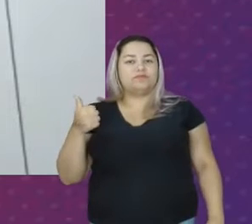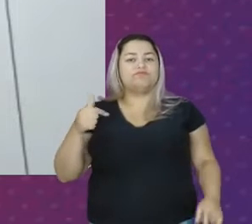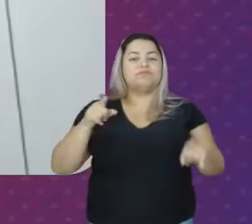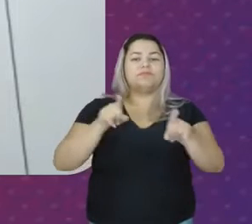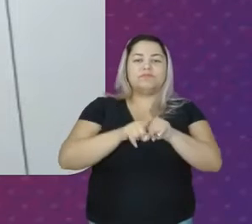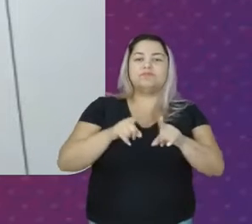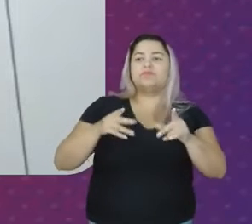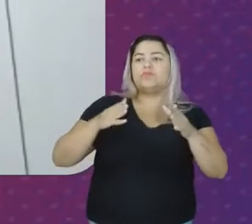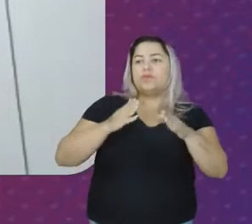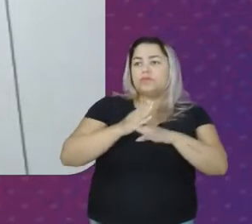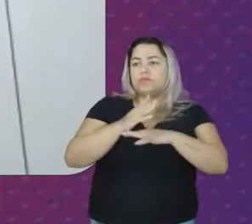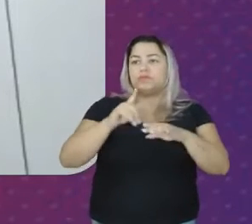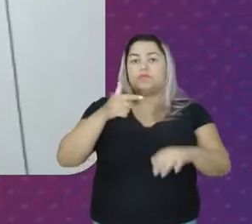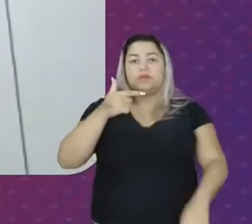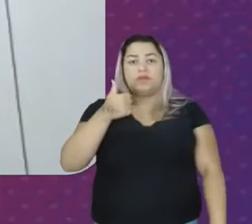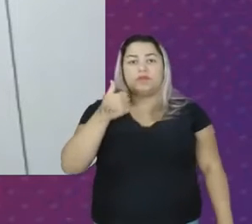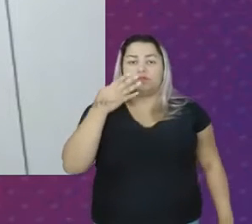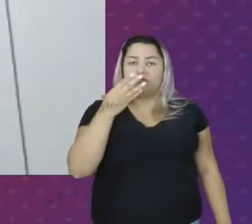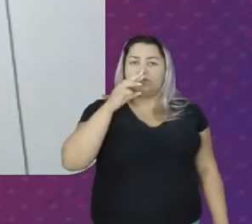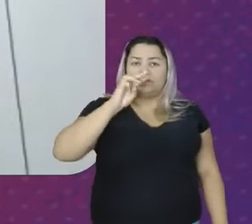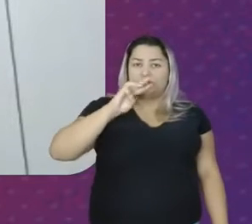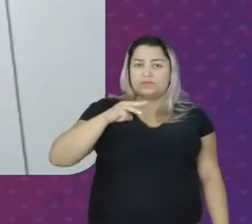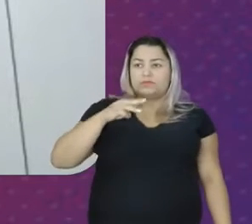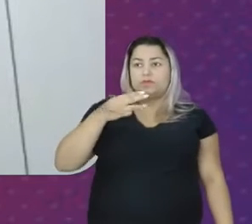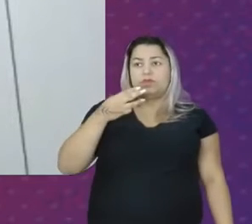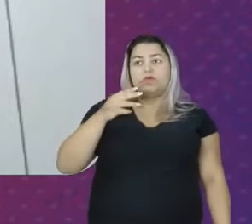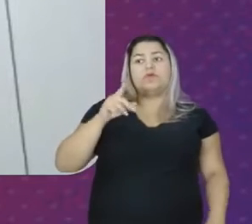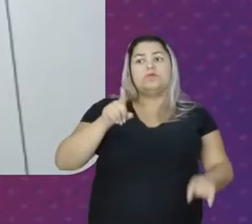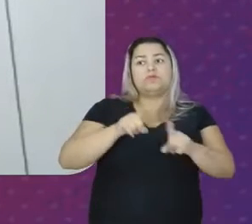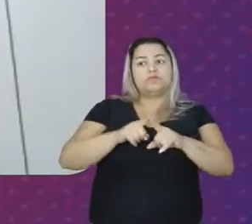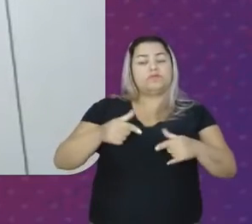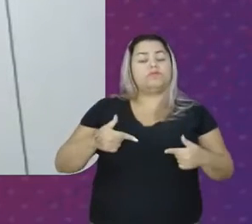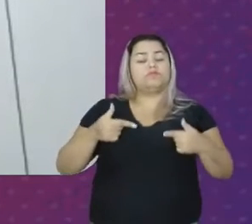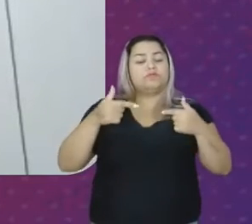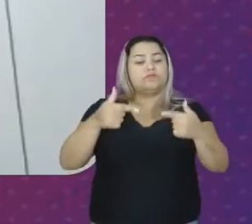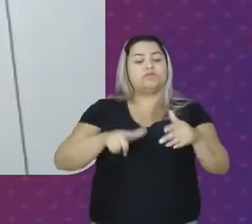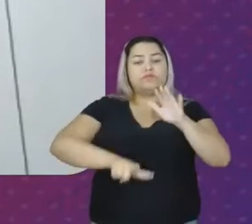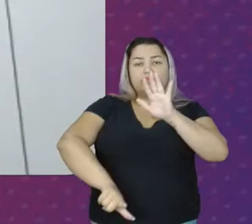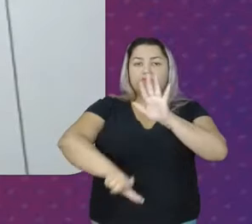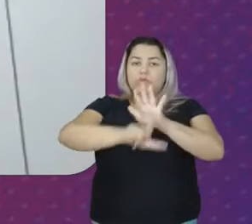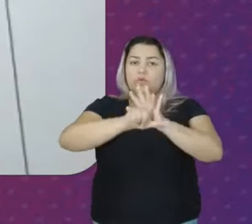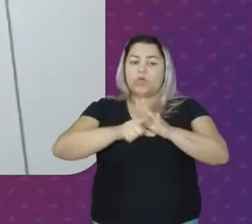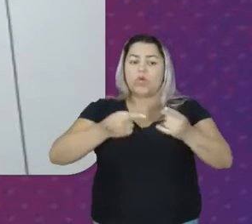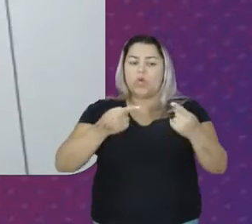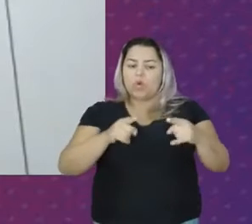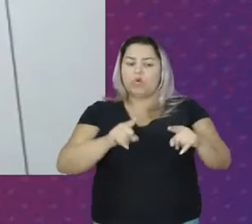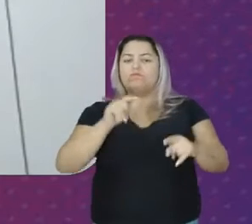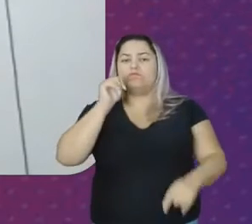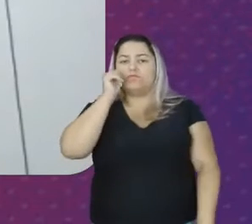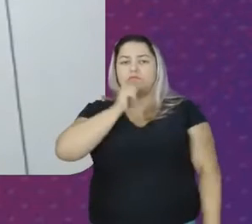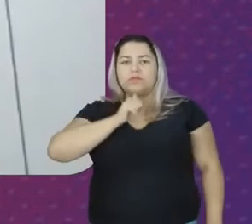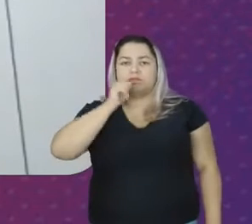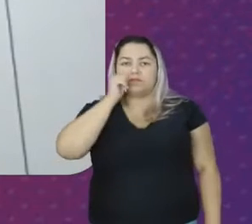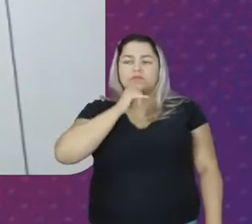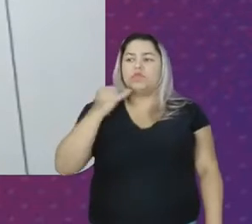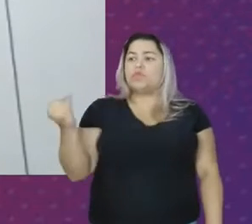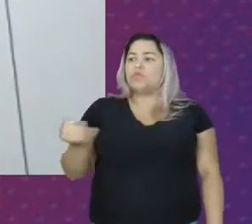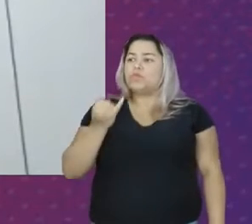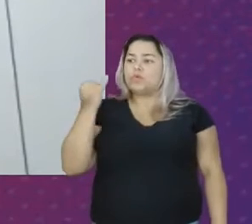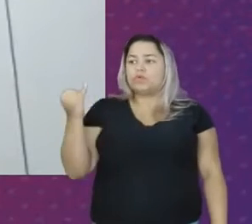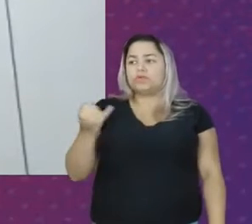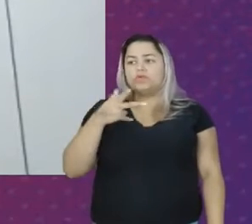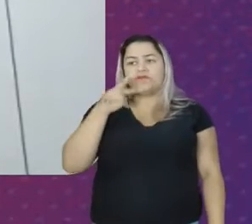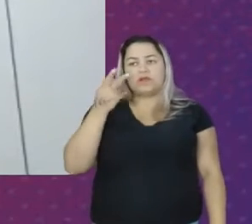foi sancionada a Lei 14.192, que é a Lei de Enfrentamento à Violência Política contra as Mulheres. Importante dizer